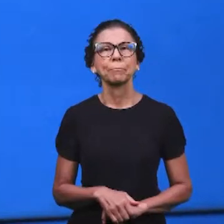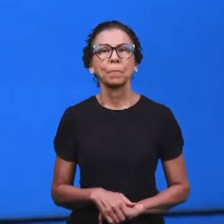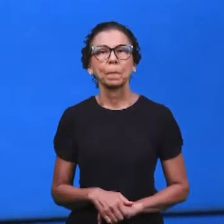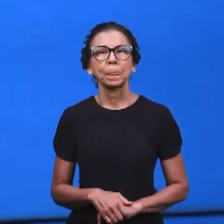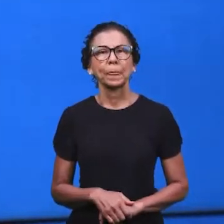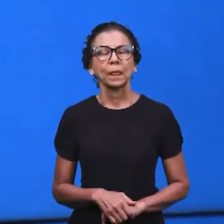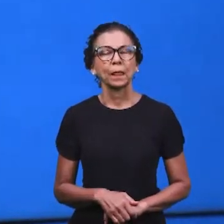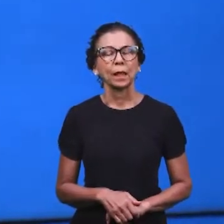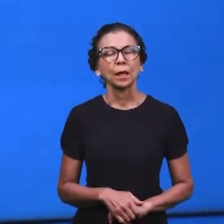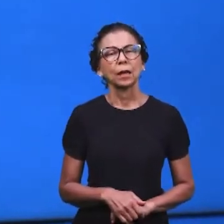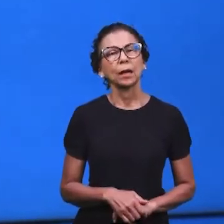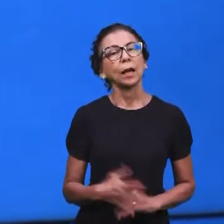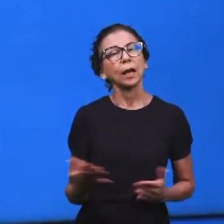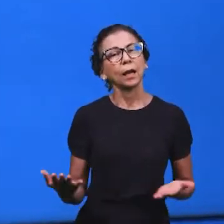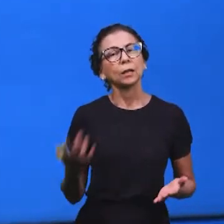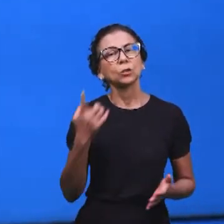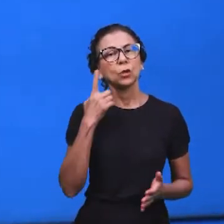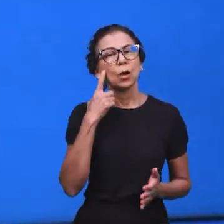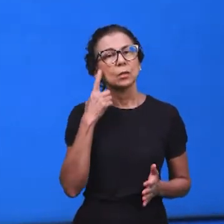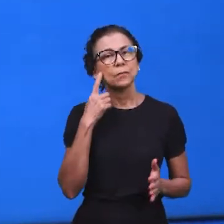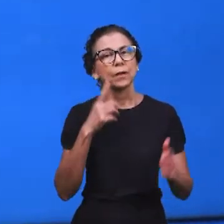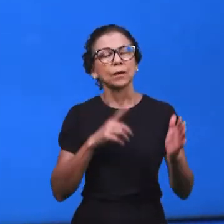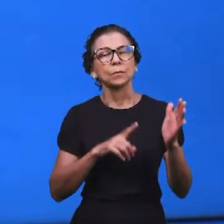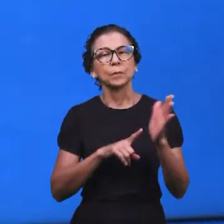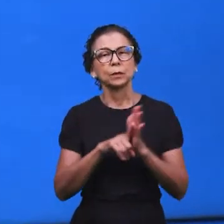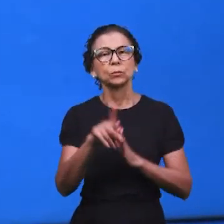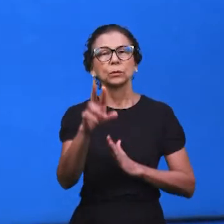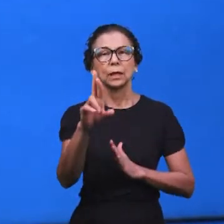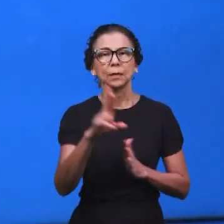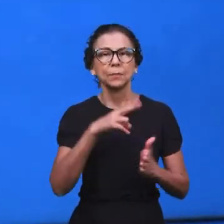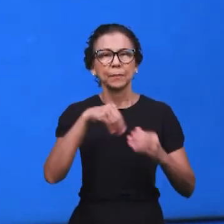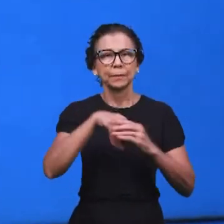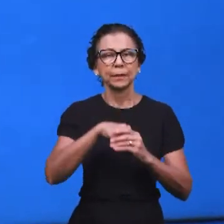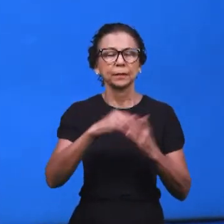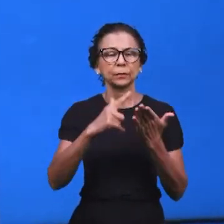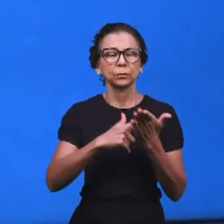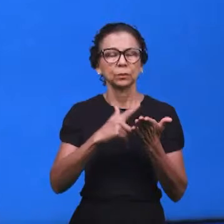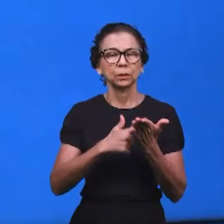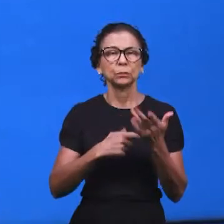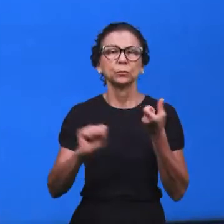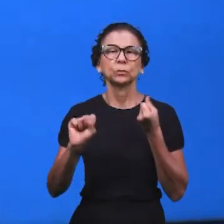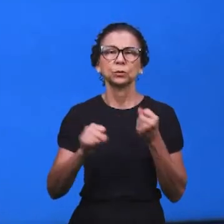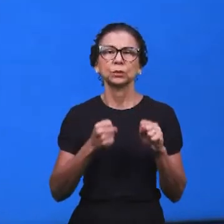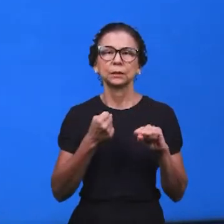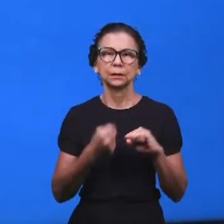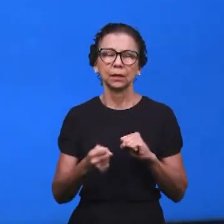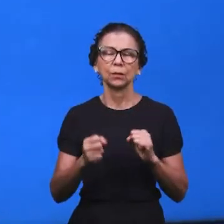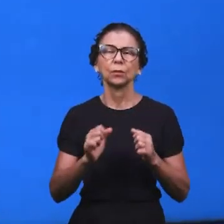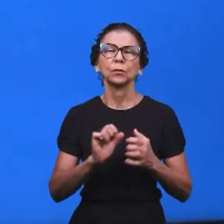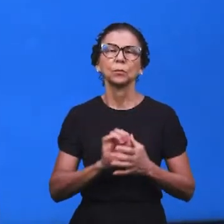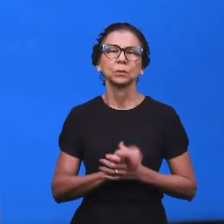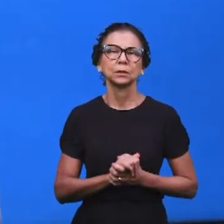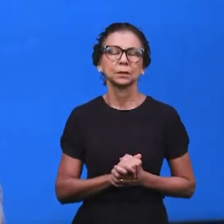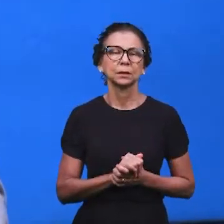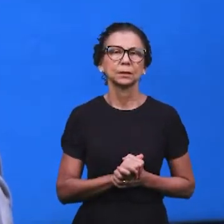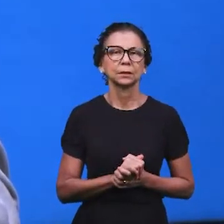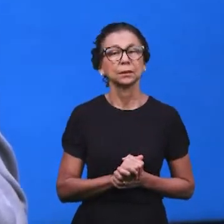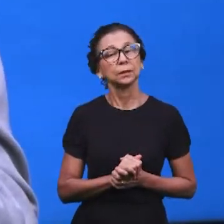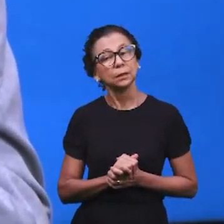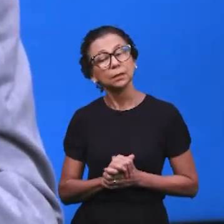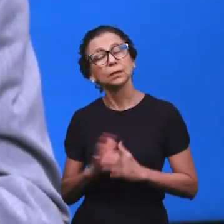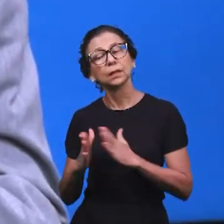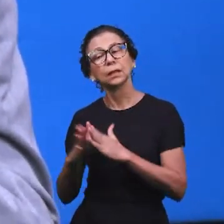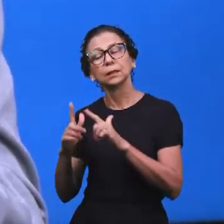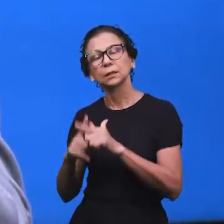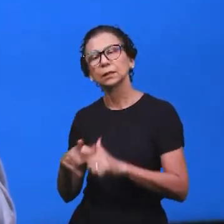verso 2 é uma resposta, e quem conhece essa resposta é a igreja que ouve a voz do Espírito Santo.